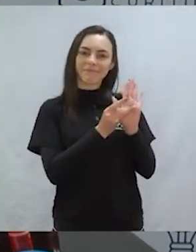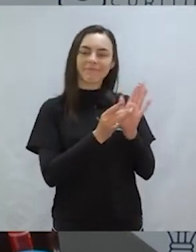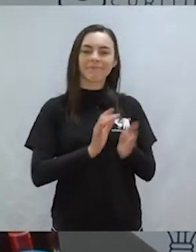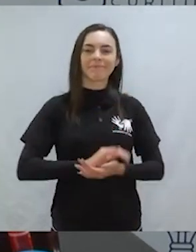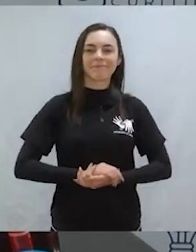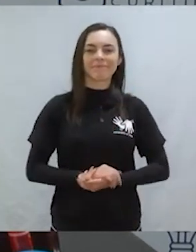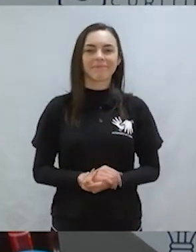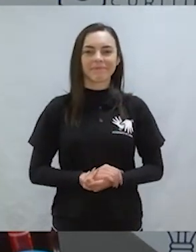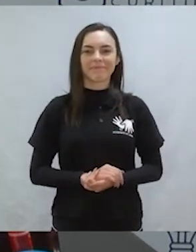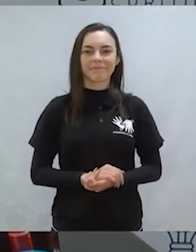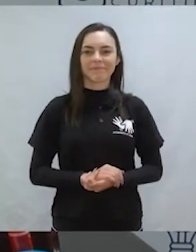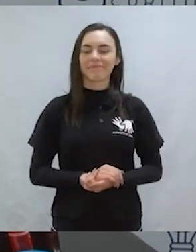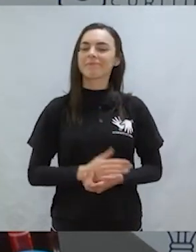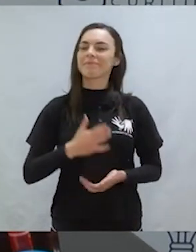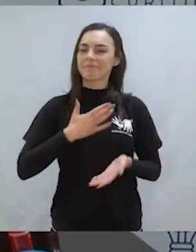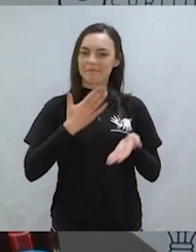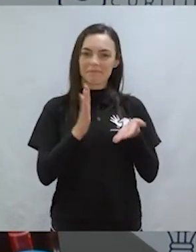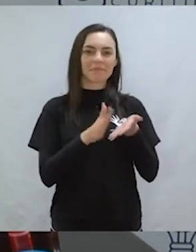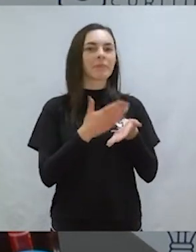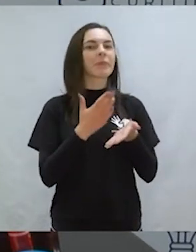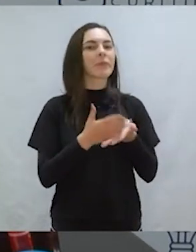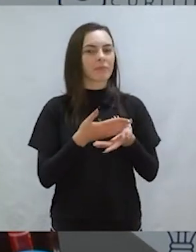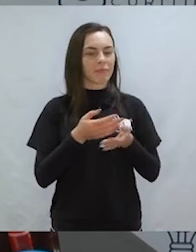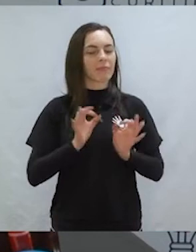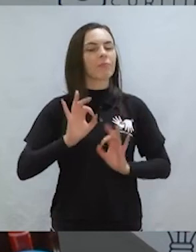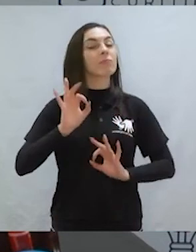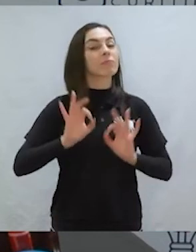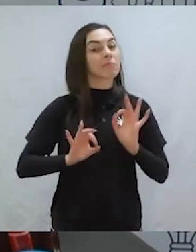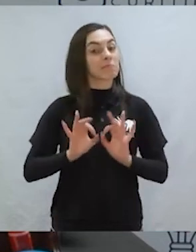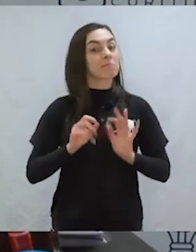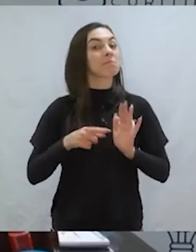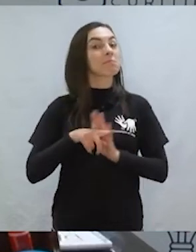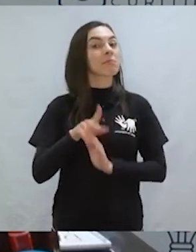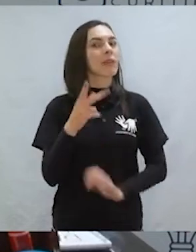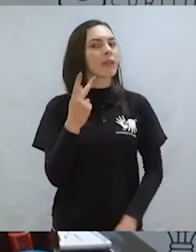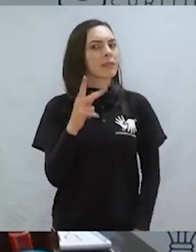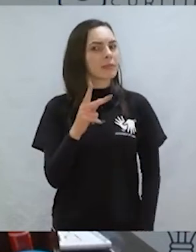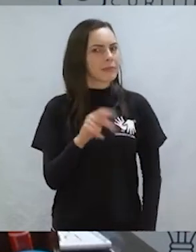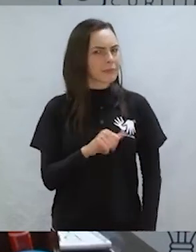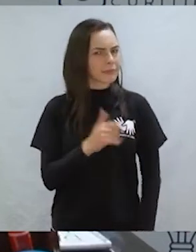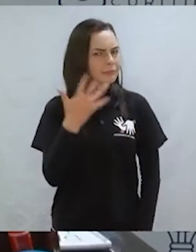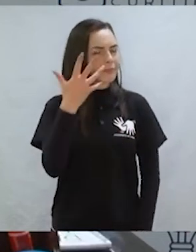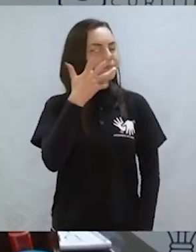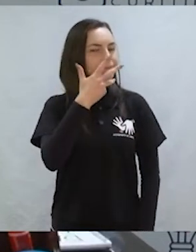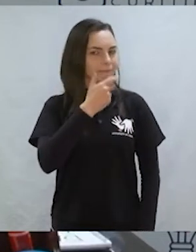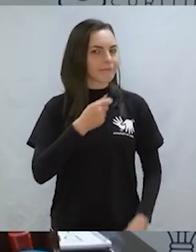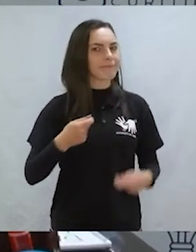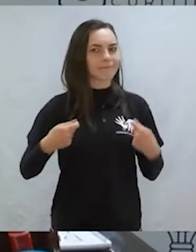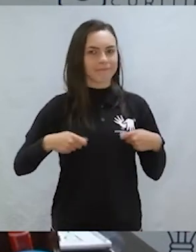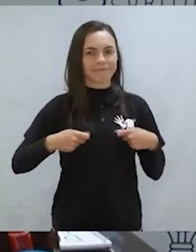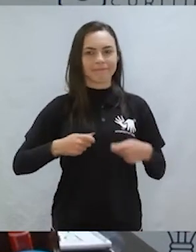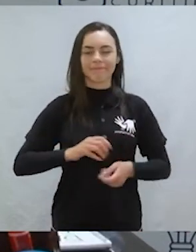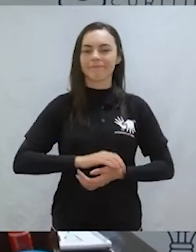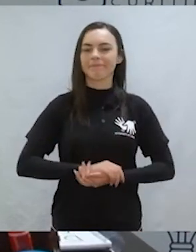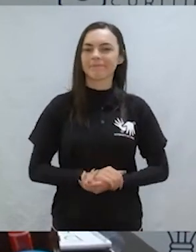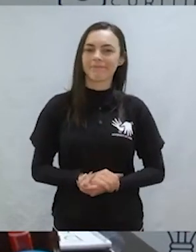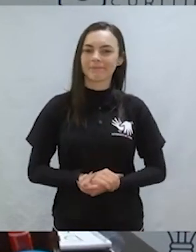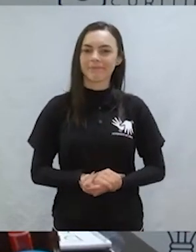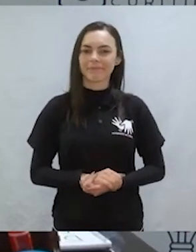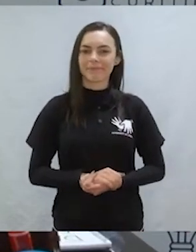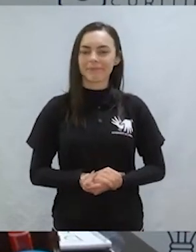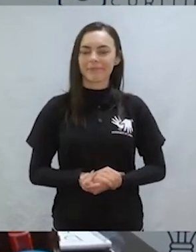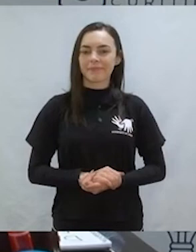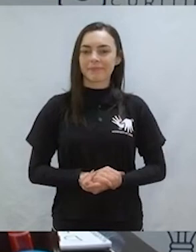ó. Viu? Meu caderno está em ordem. E o seu? Capricha aí. E já que